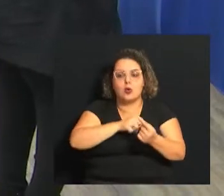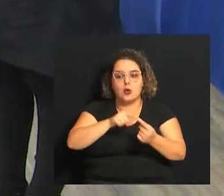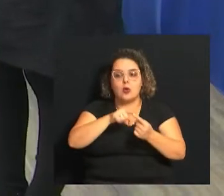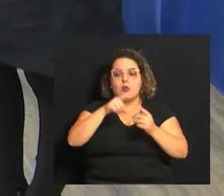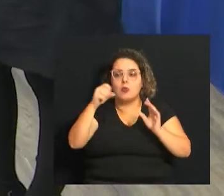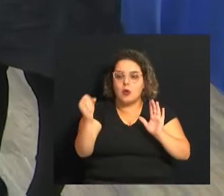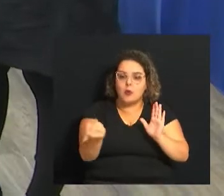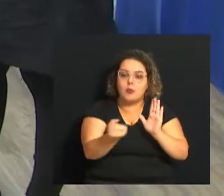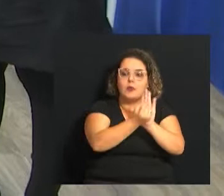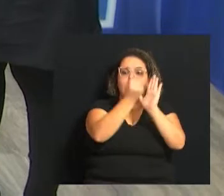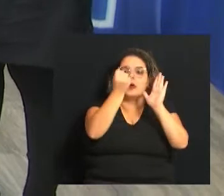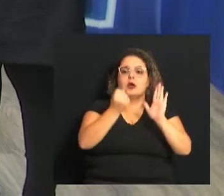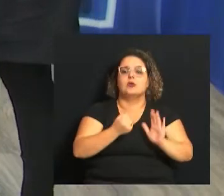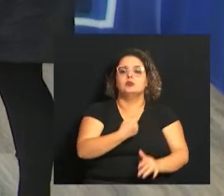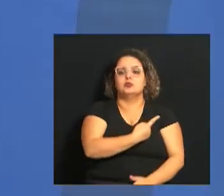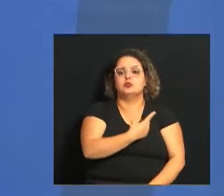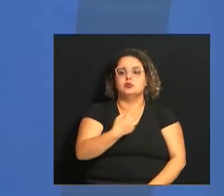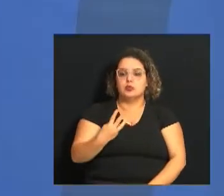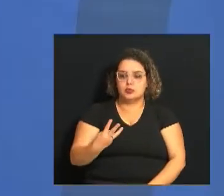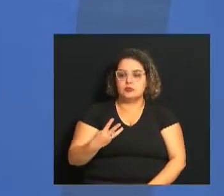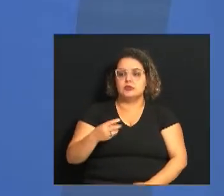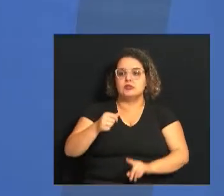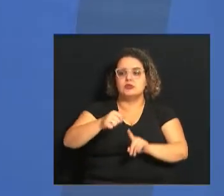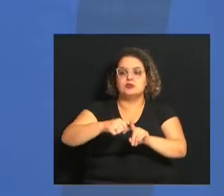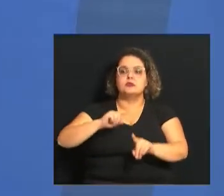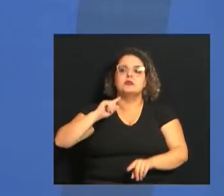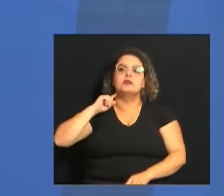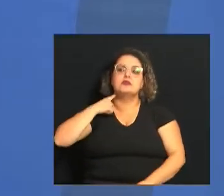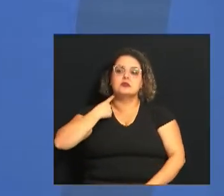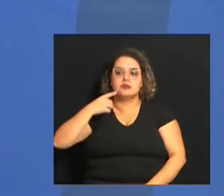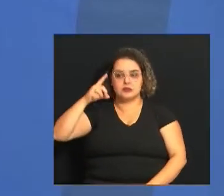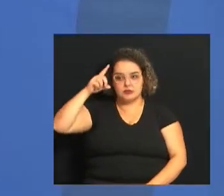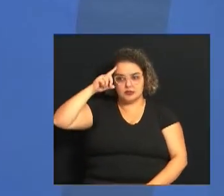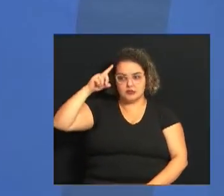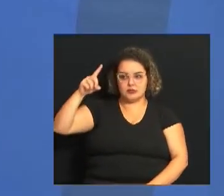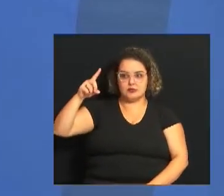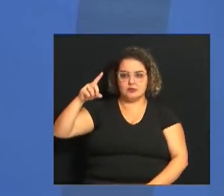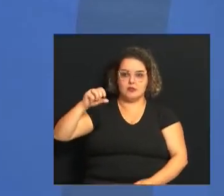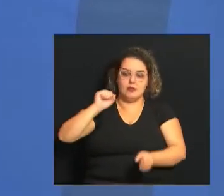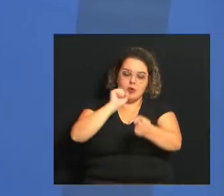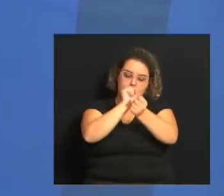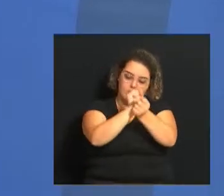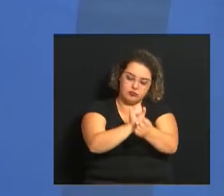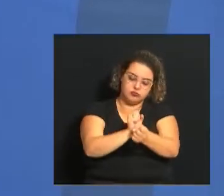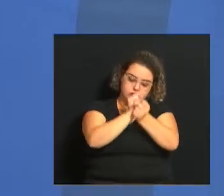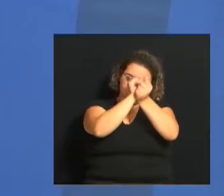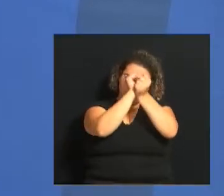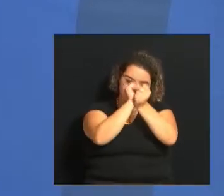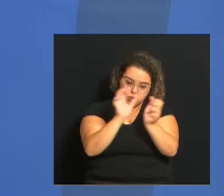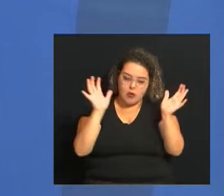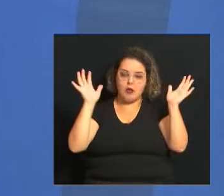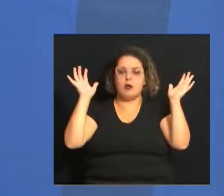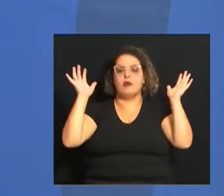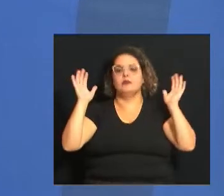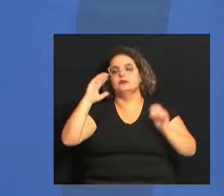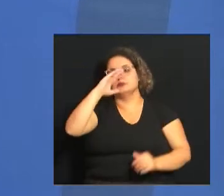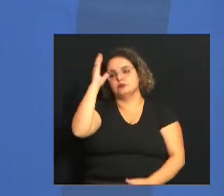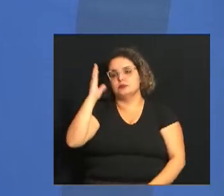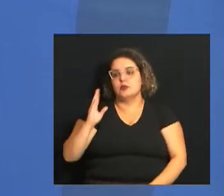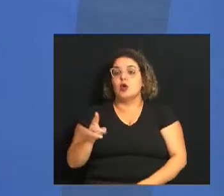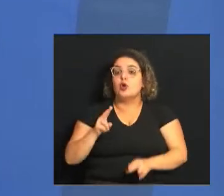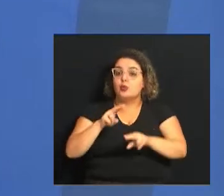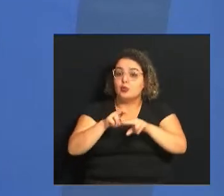o 13 de maio, que é o dia da abolição da escravatura aqui no Brasil, né? Por isso,